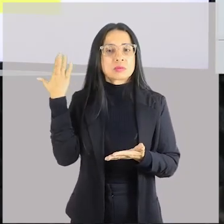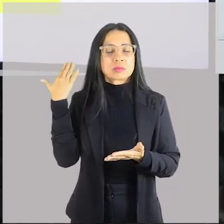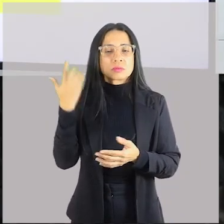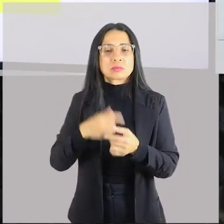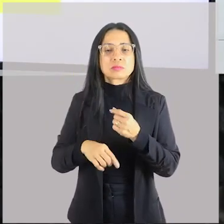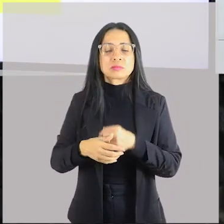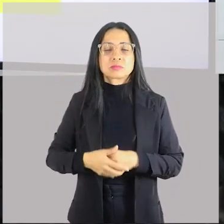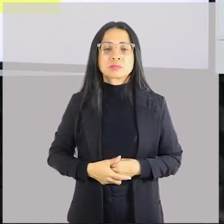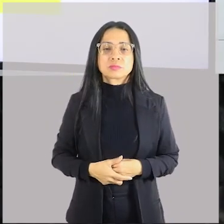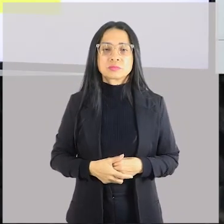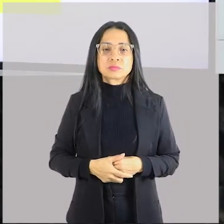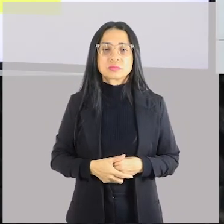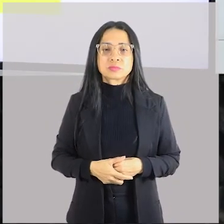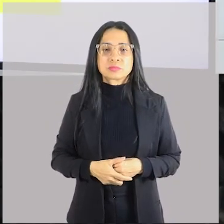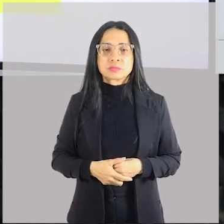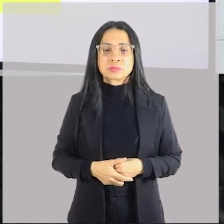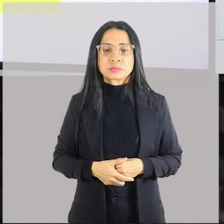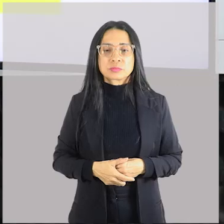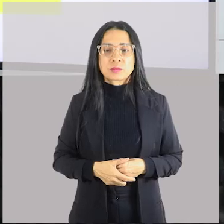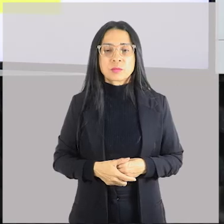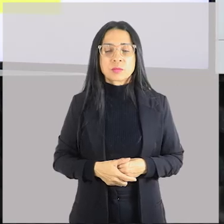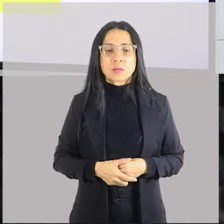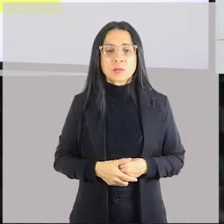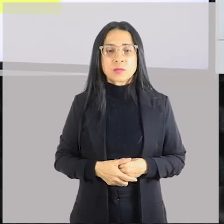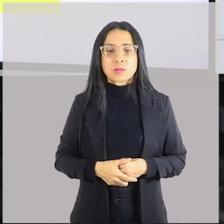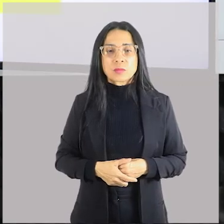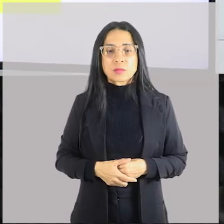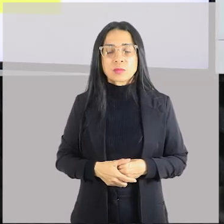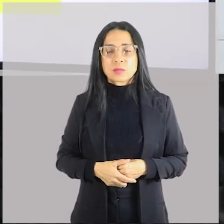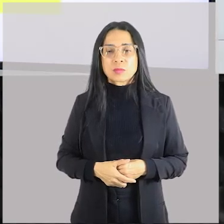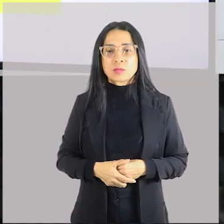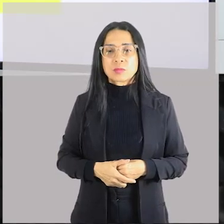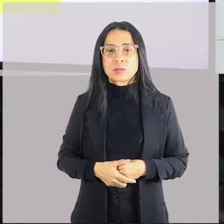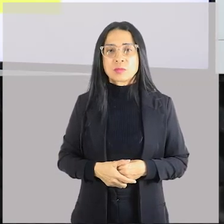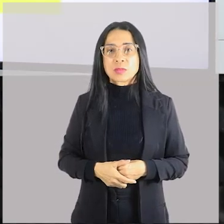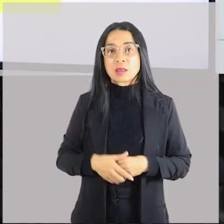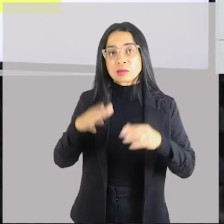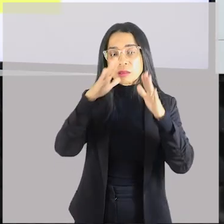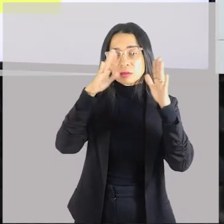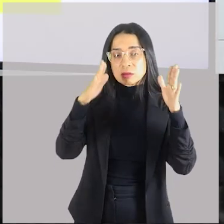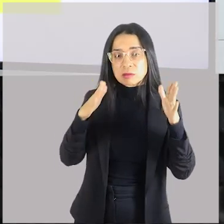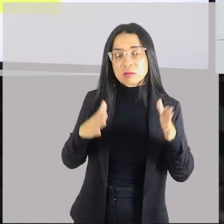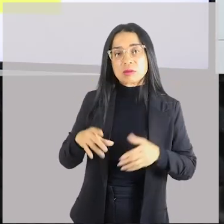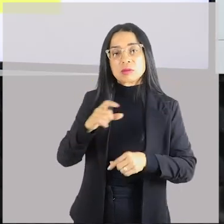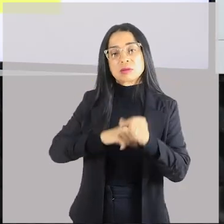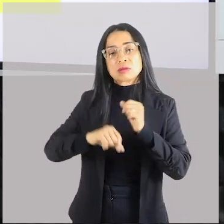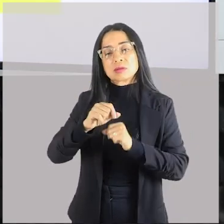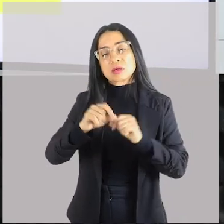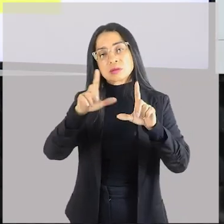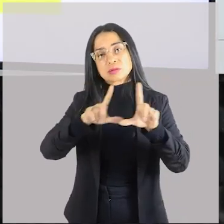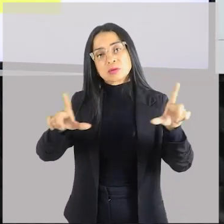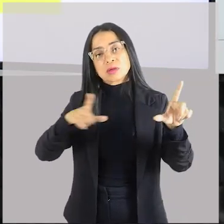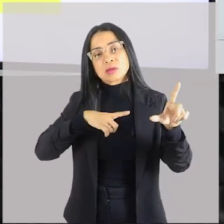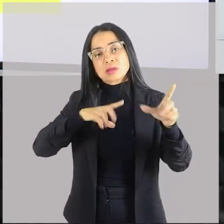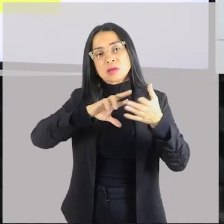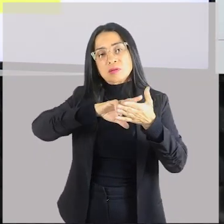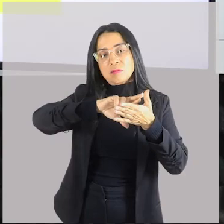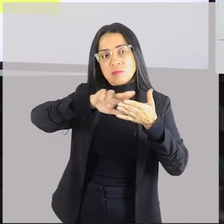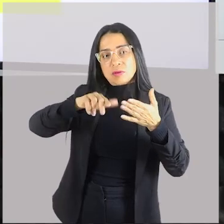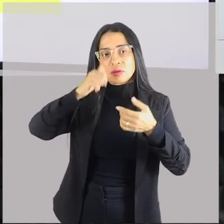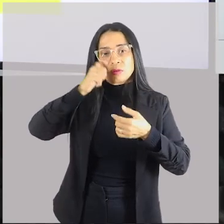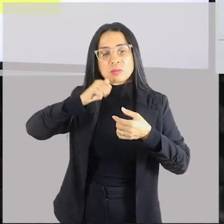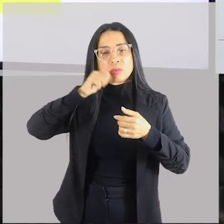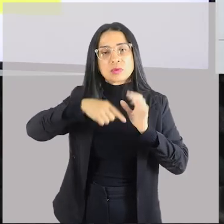samba ah essa sensualidade é exacerbada exagerada nos quadros você tem várias mulheres que são representadas dessa